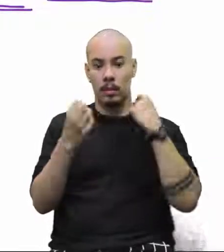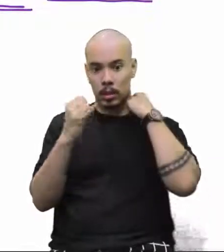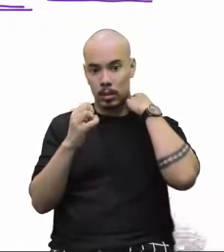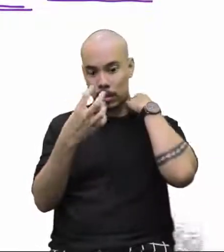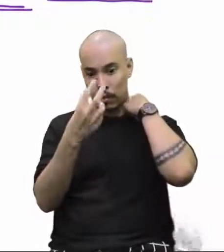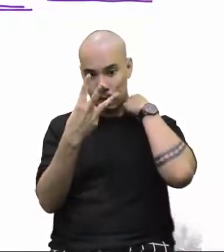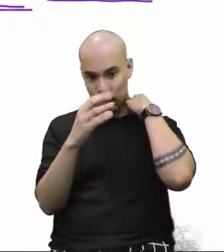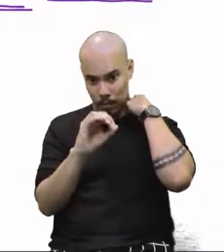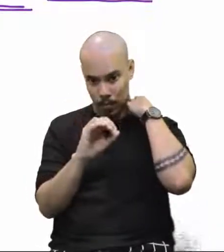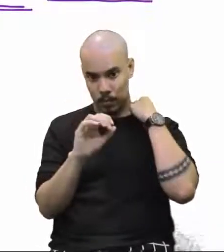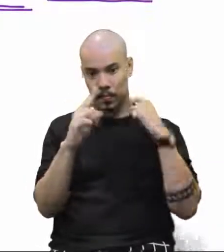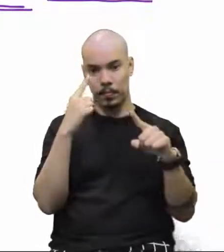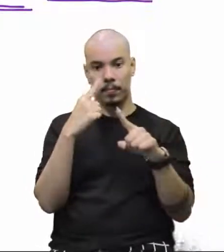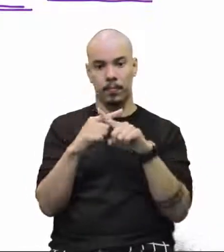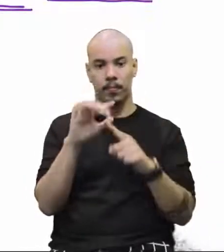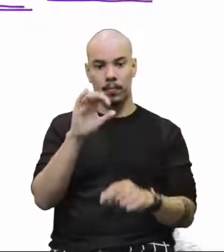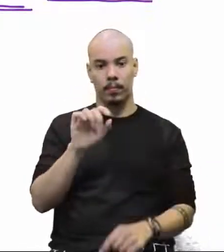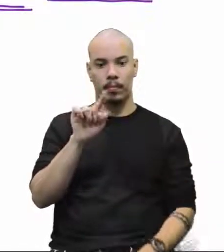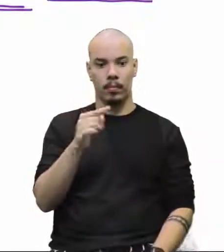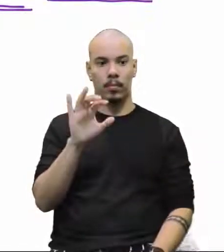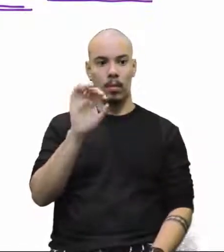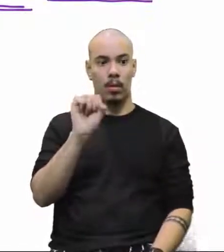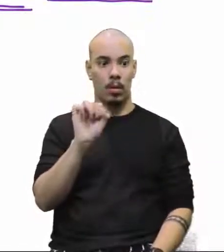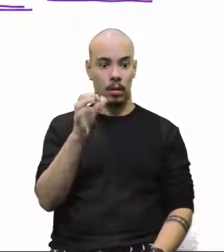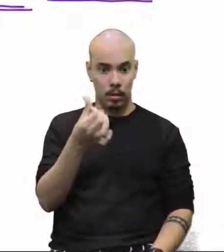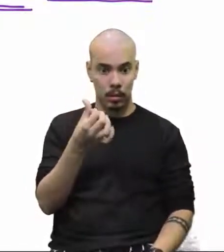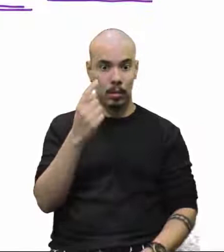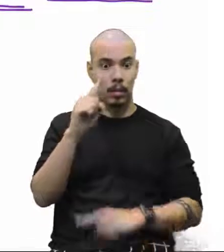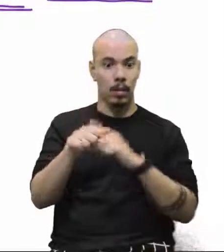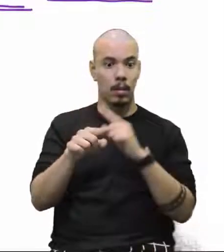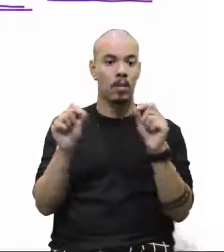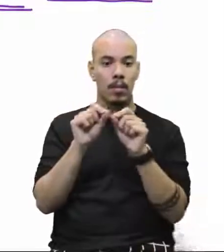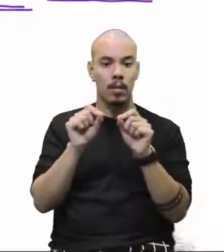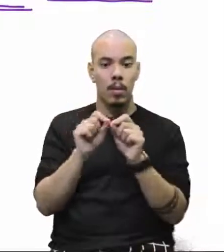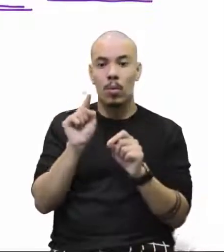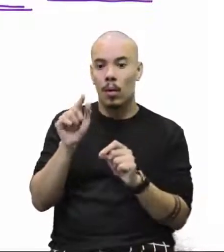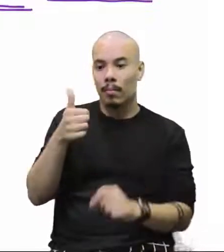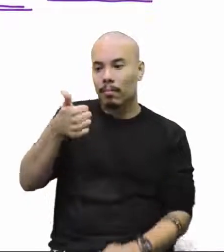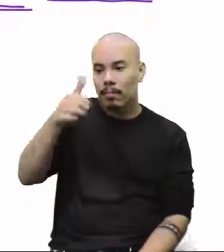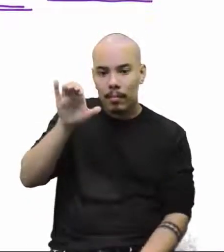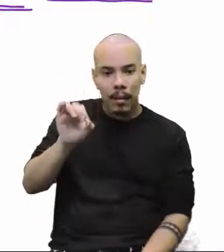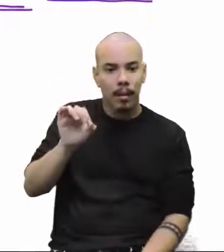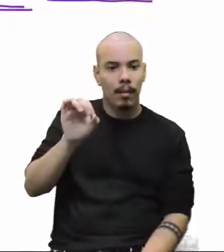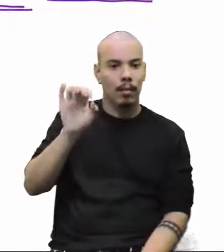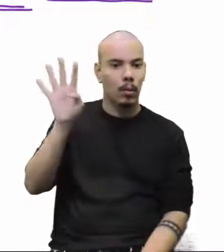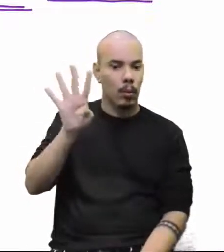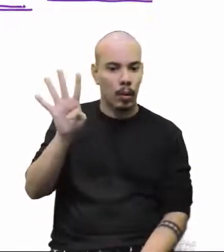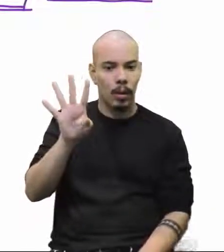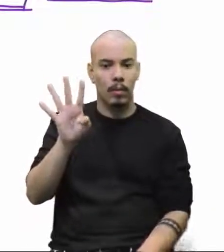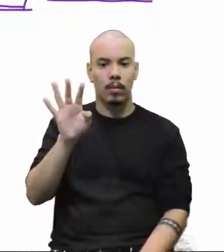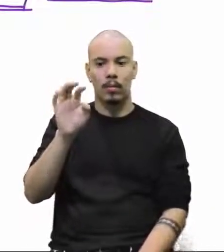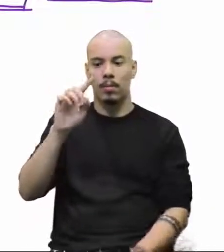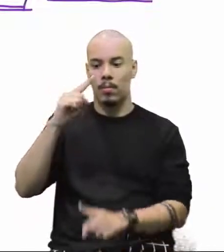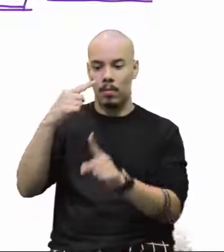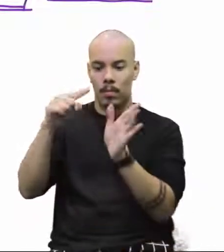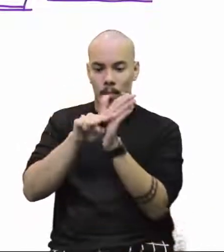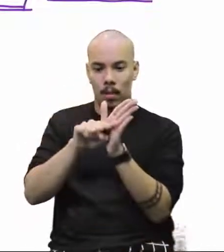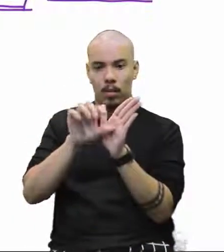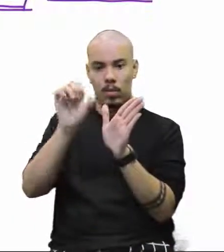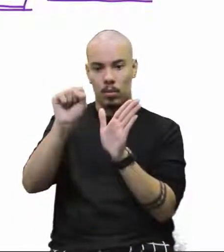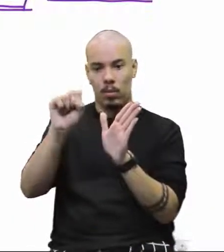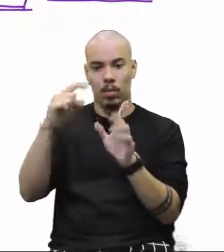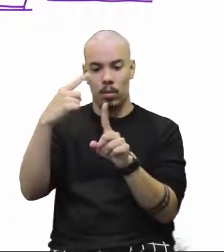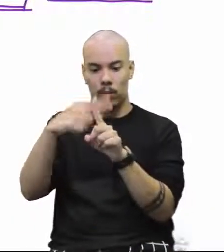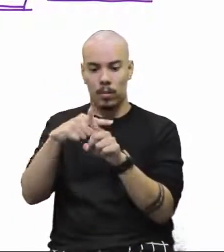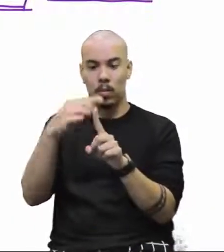Só valores que não são potência de 10. Depois, repete a base e soma os expoentes. Então, você